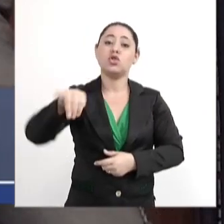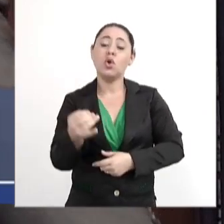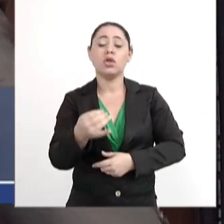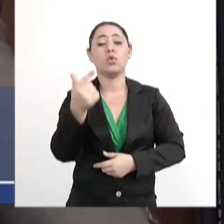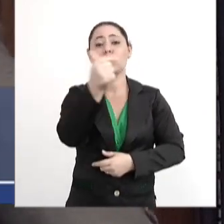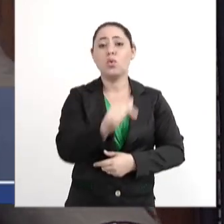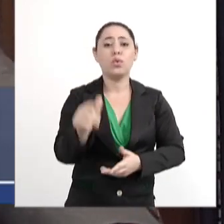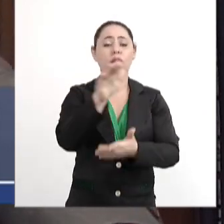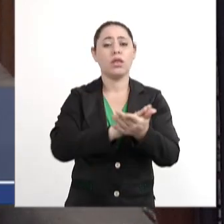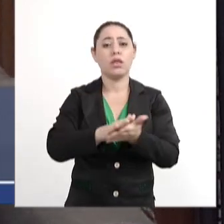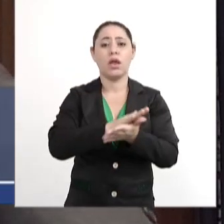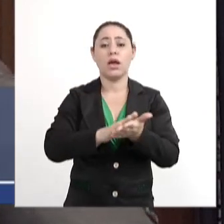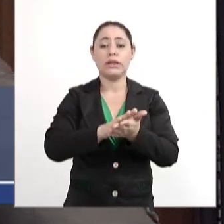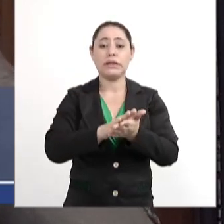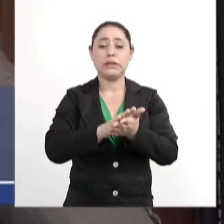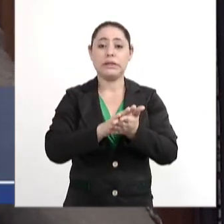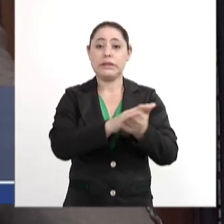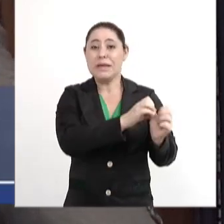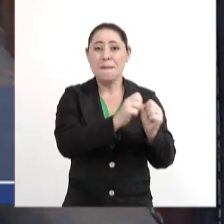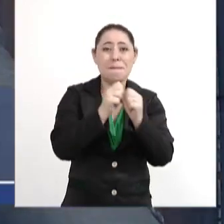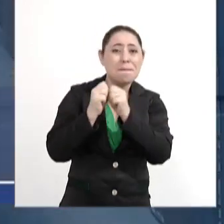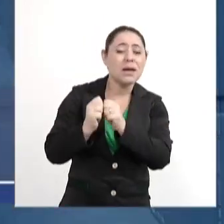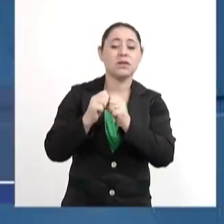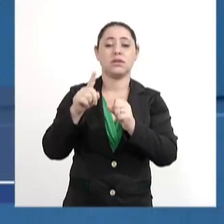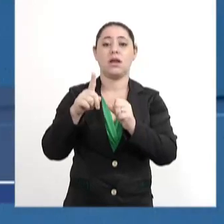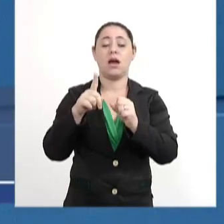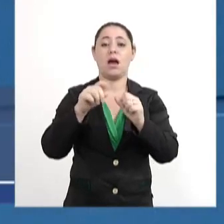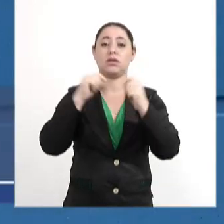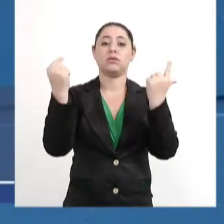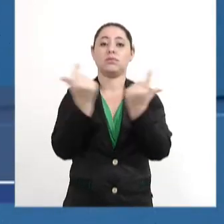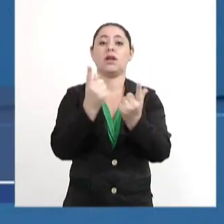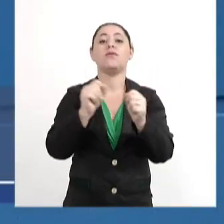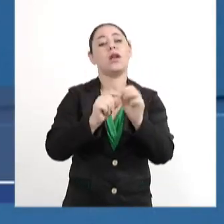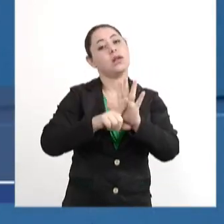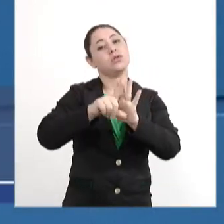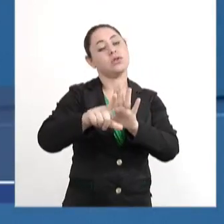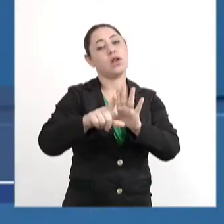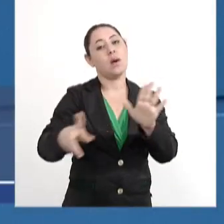quer que seja, que impeça essa casa de legislar